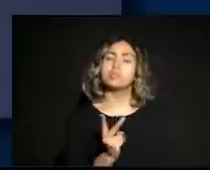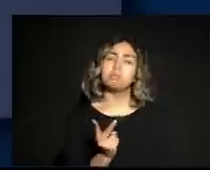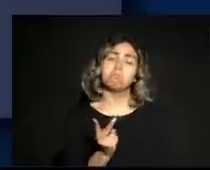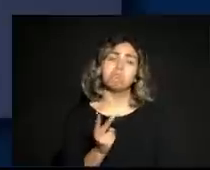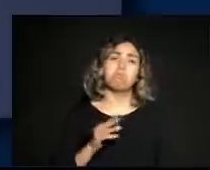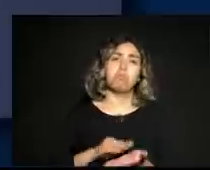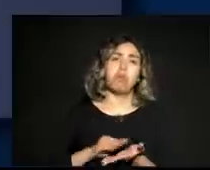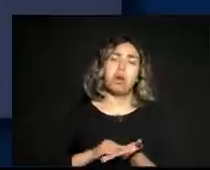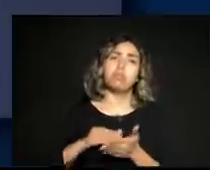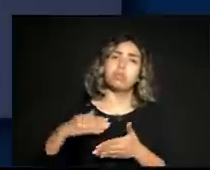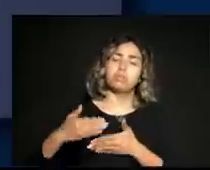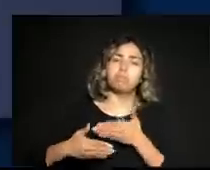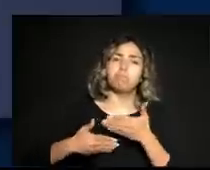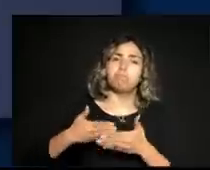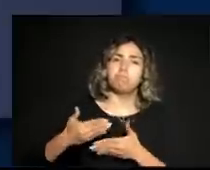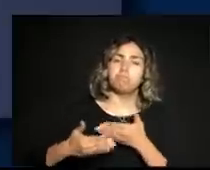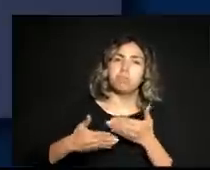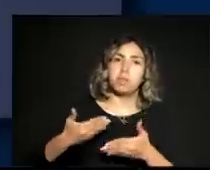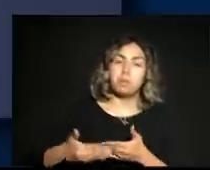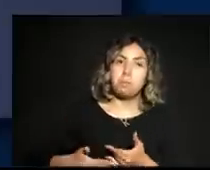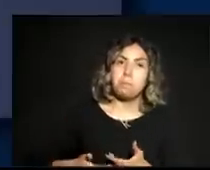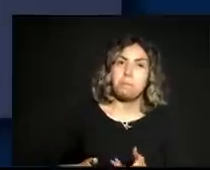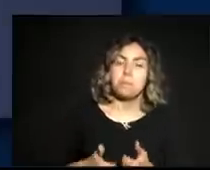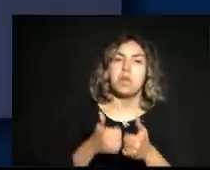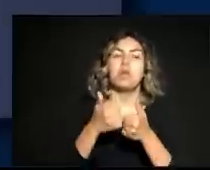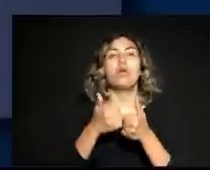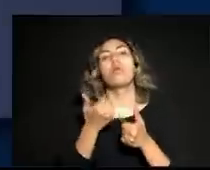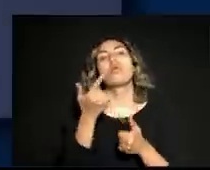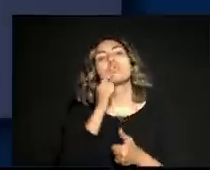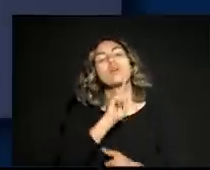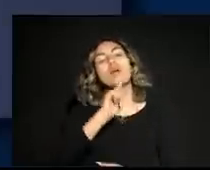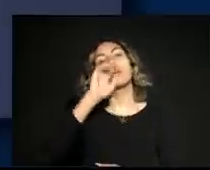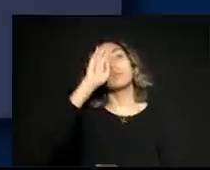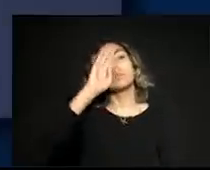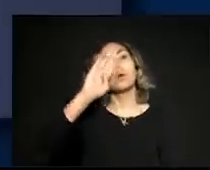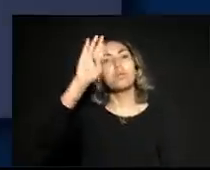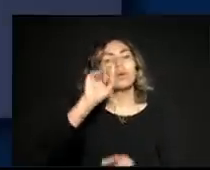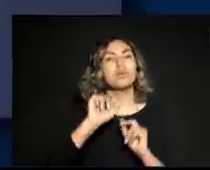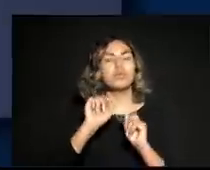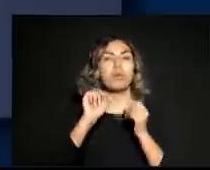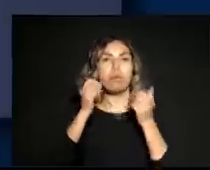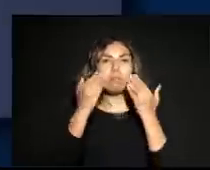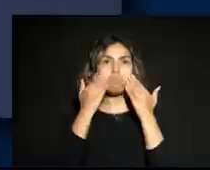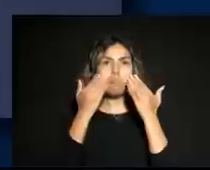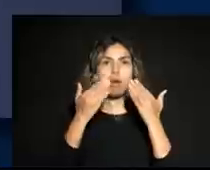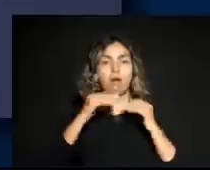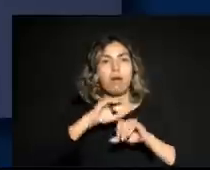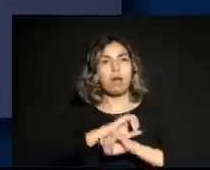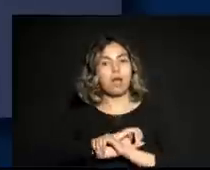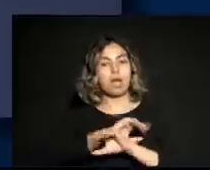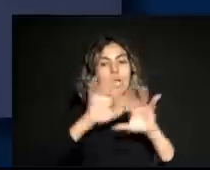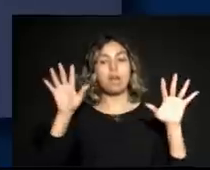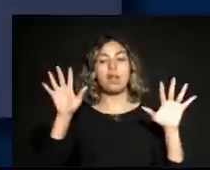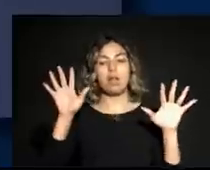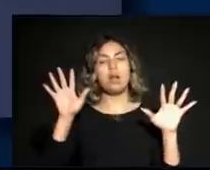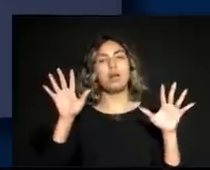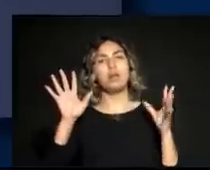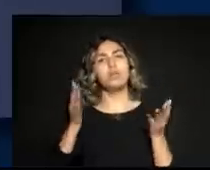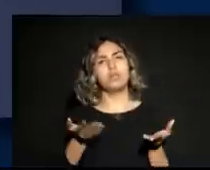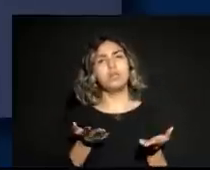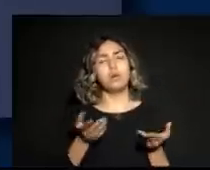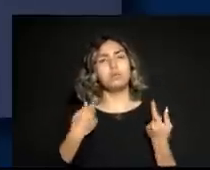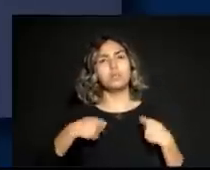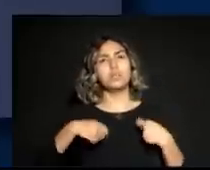coisas a melhorarem tem coisa se aprimorarem é principalmente no quesito de Transparência acho que a gente tem continuar não